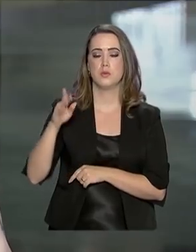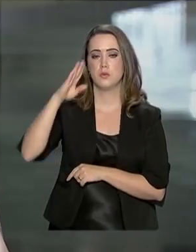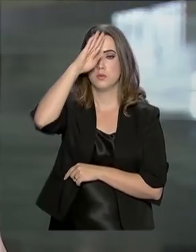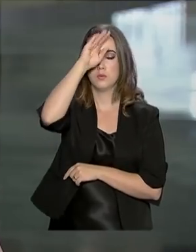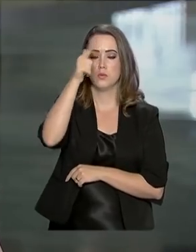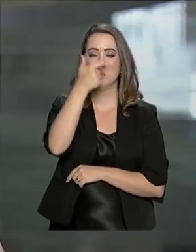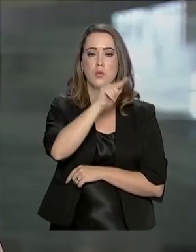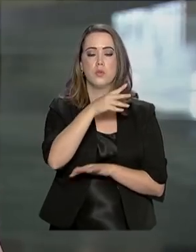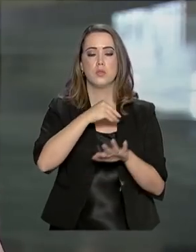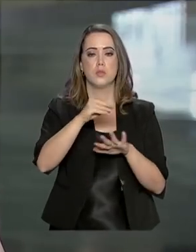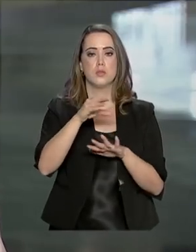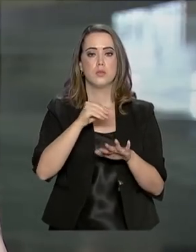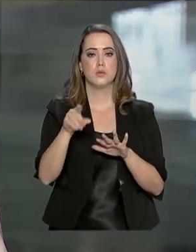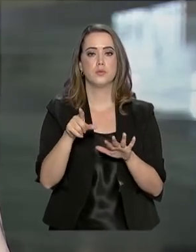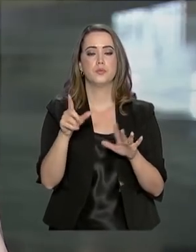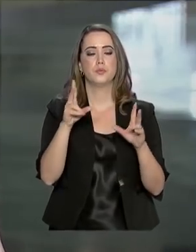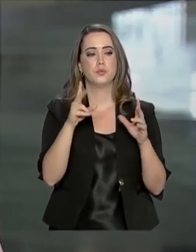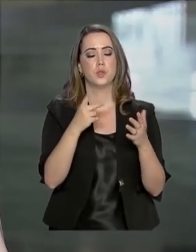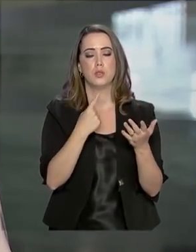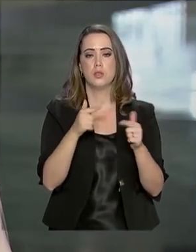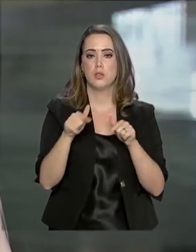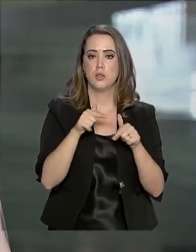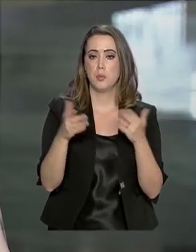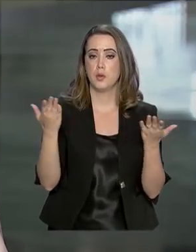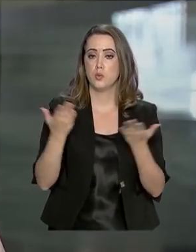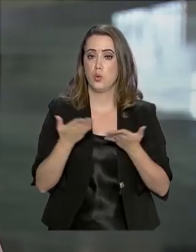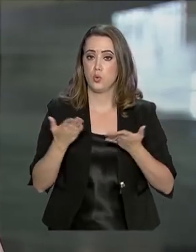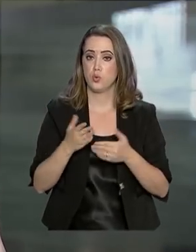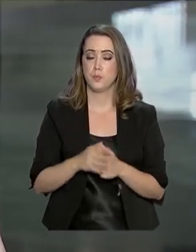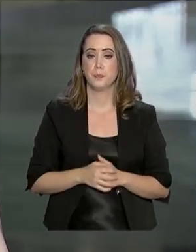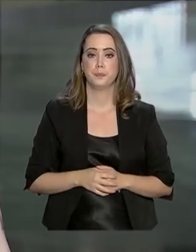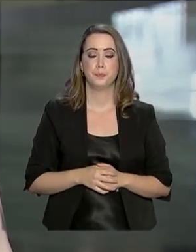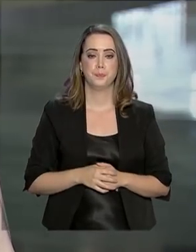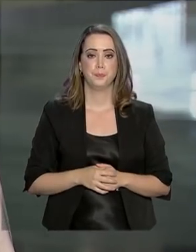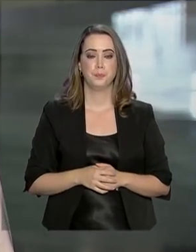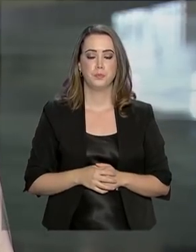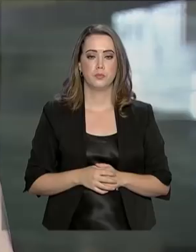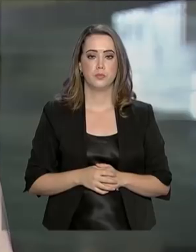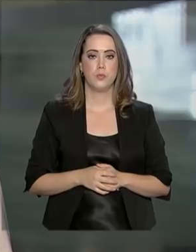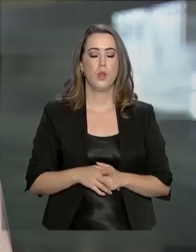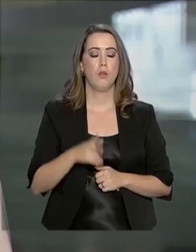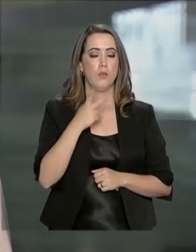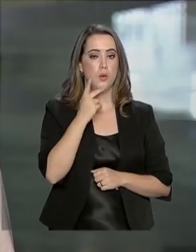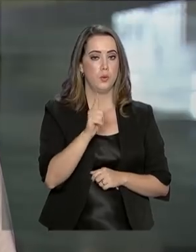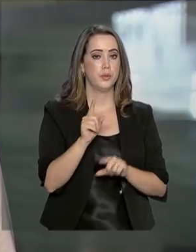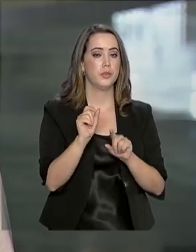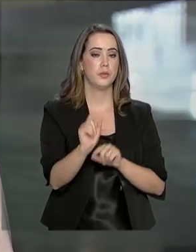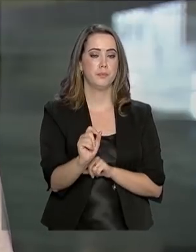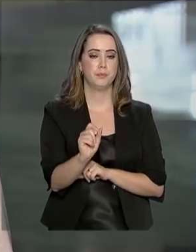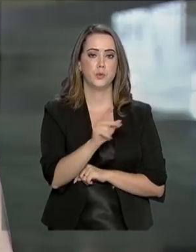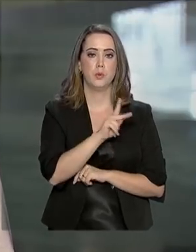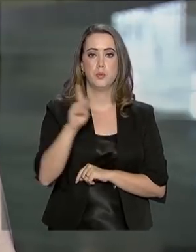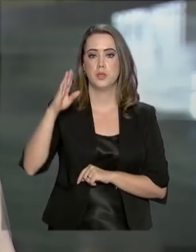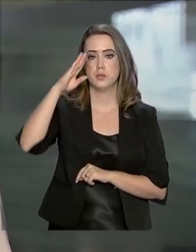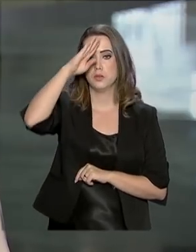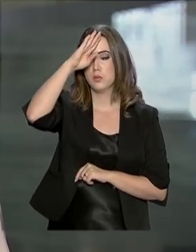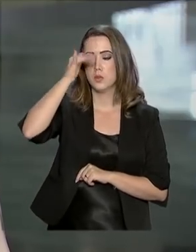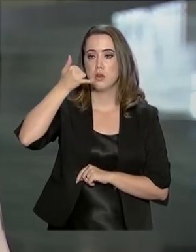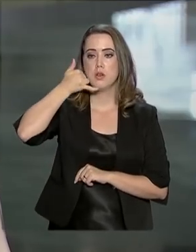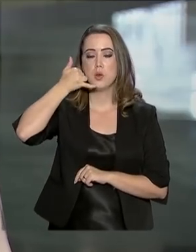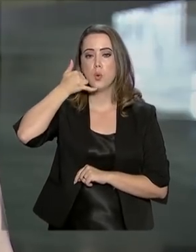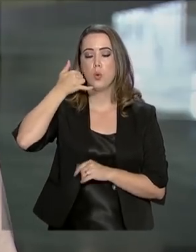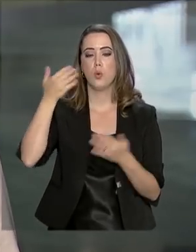trouxe outras informações Outros Atos do presidente de hoje bom segundo o porta-voz o presidente Jair bolsonaro ligou hoje